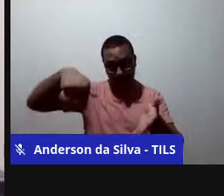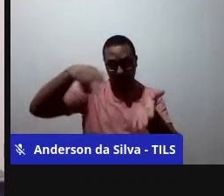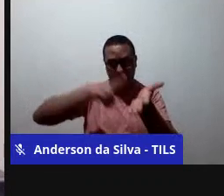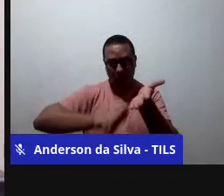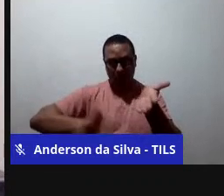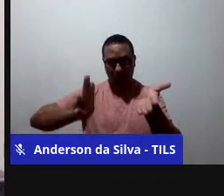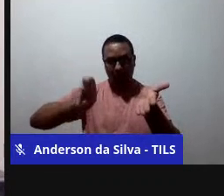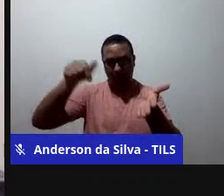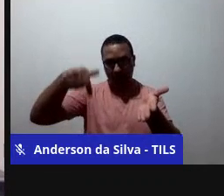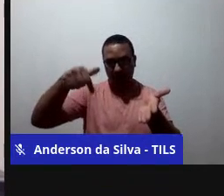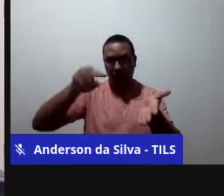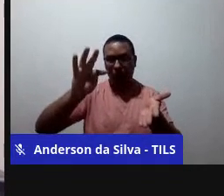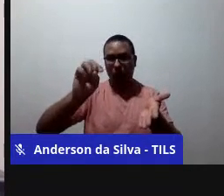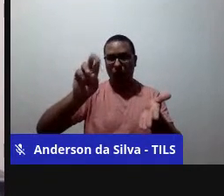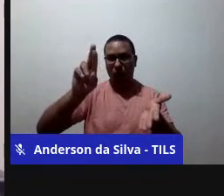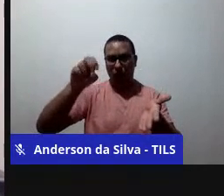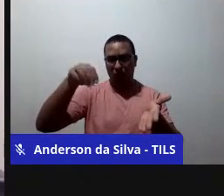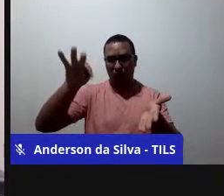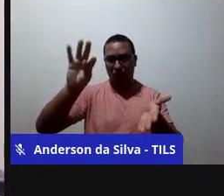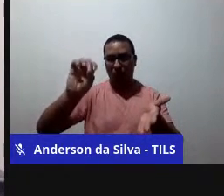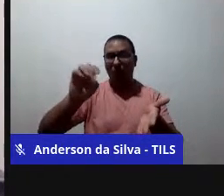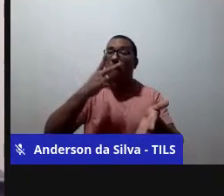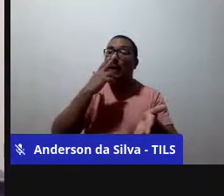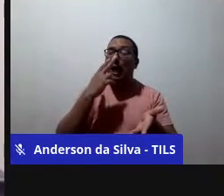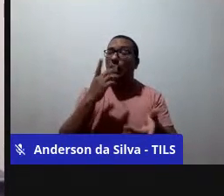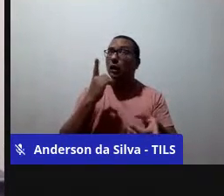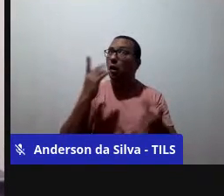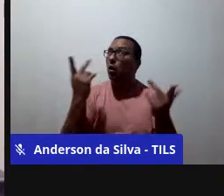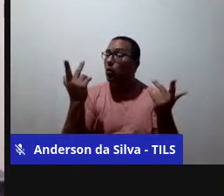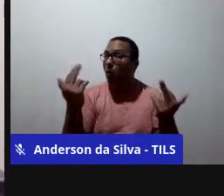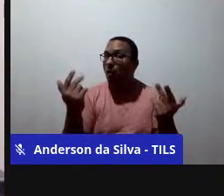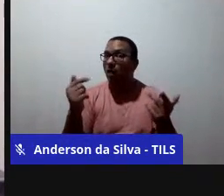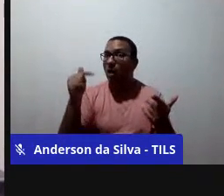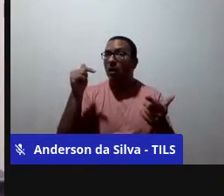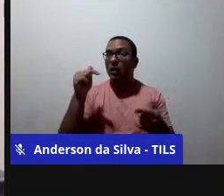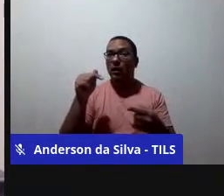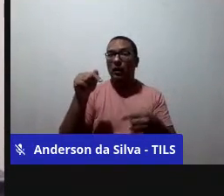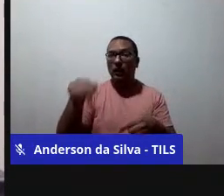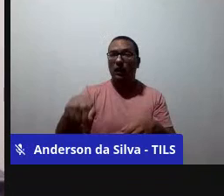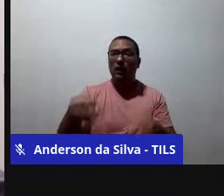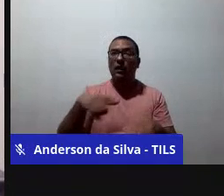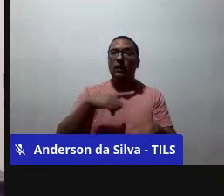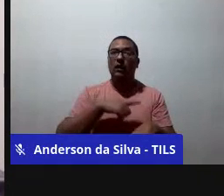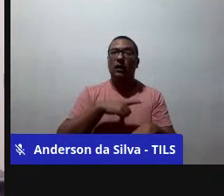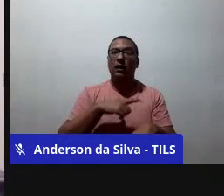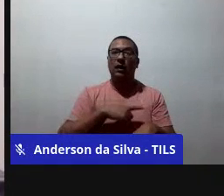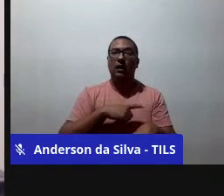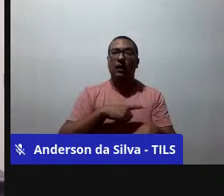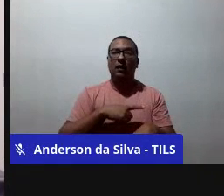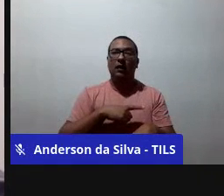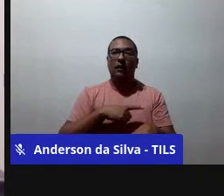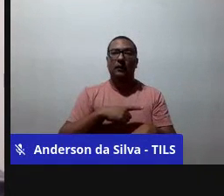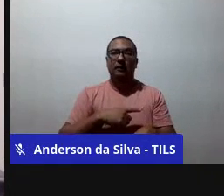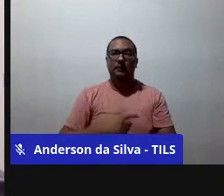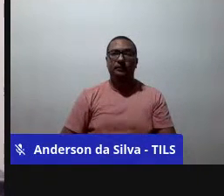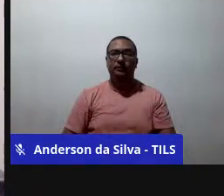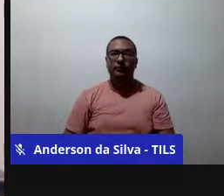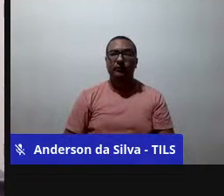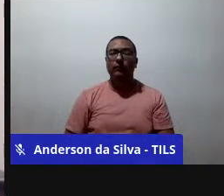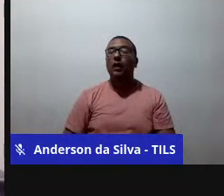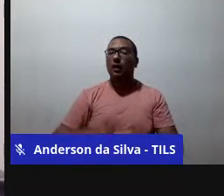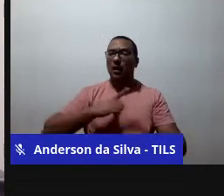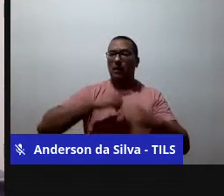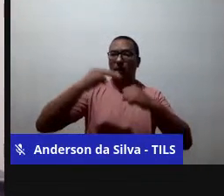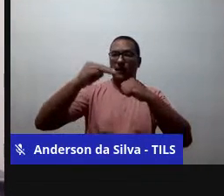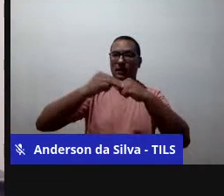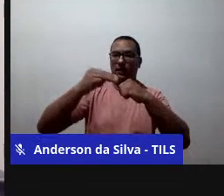por coincidência, ou nem tanto, a gente inaugurou o nosso Master of Urban Innovation, que é um mestrado